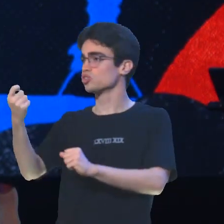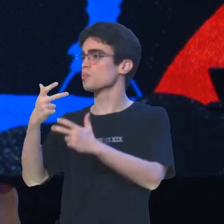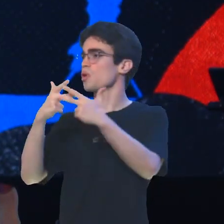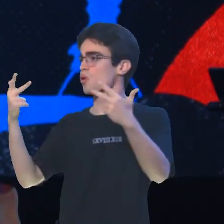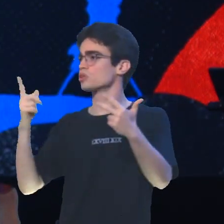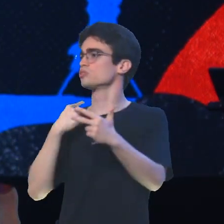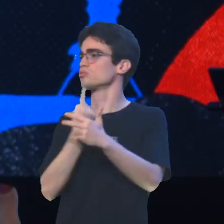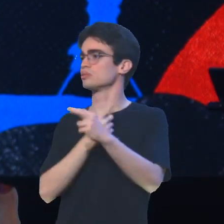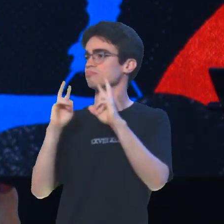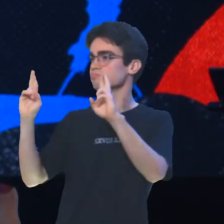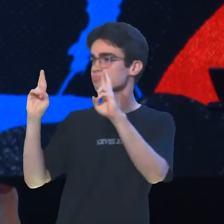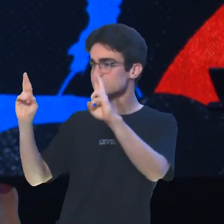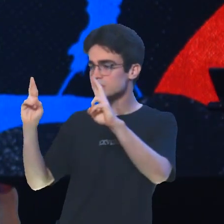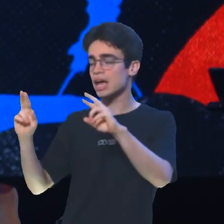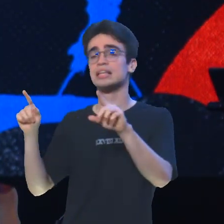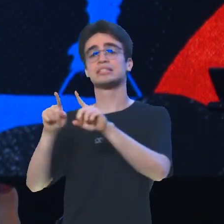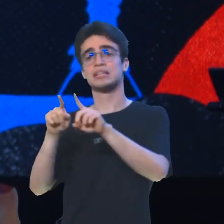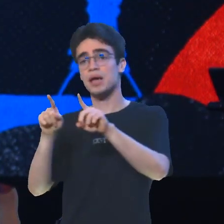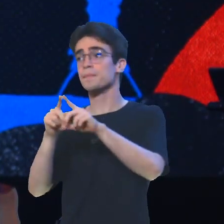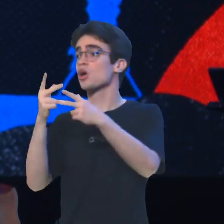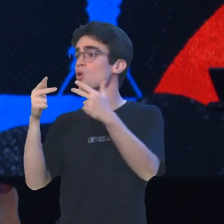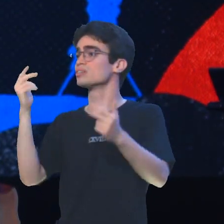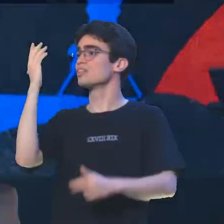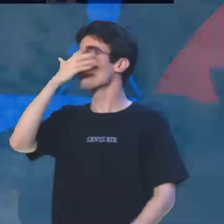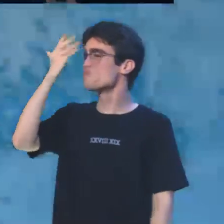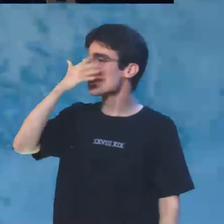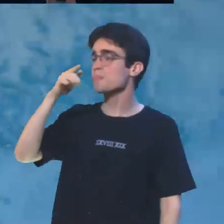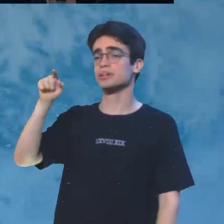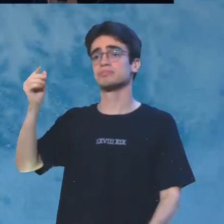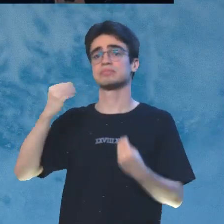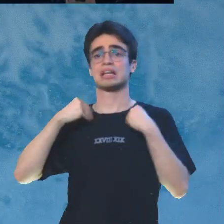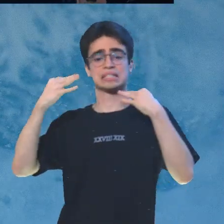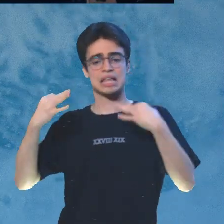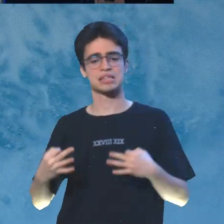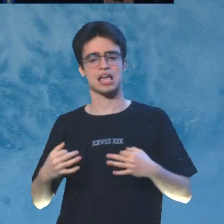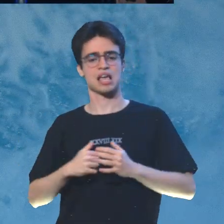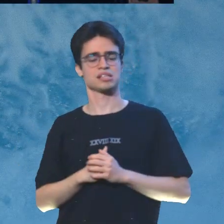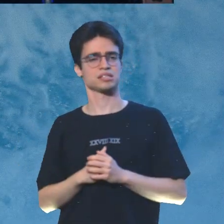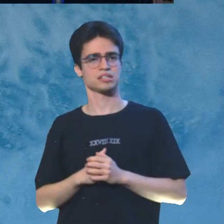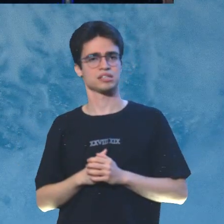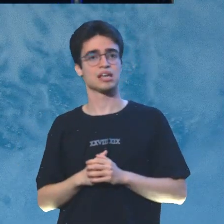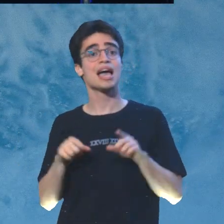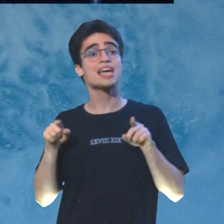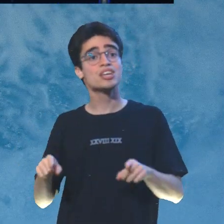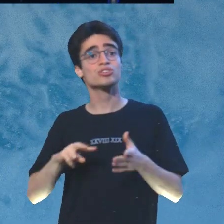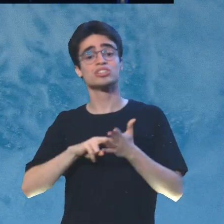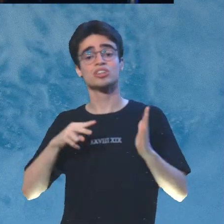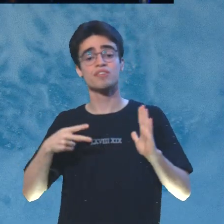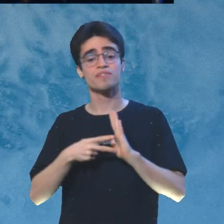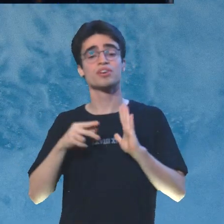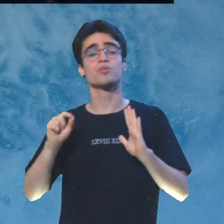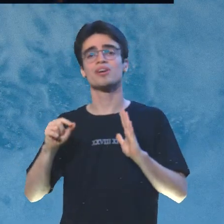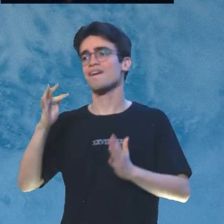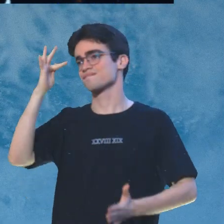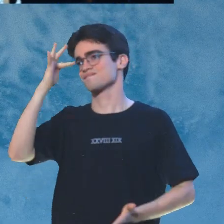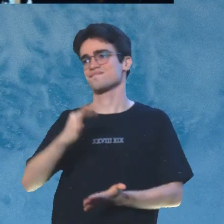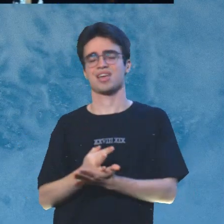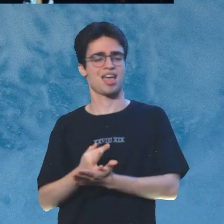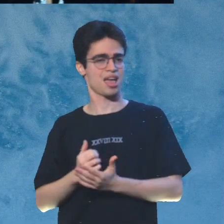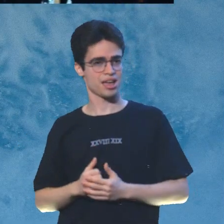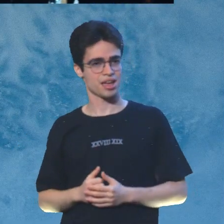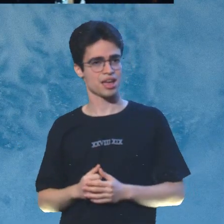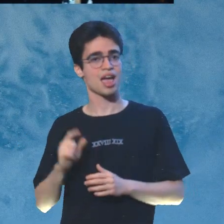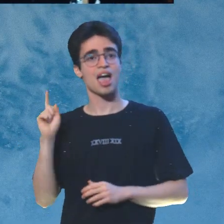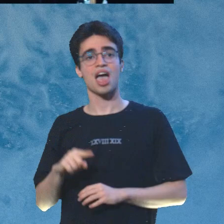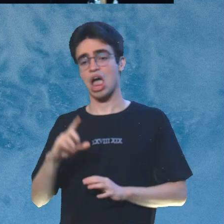e a certeza das coisas que não vemos. Essa é a definição de fé. A